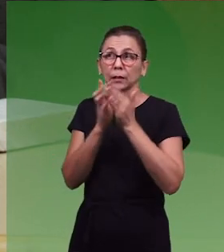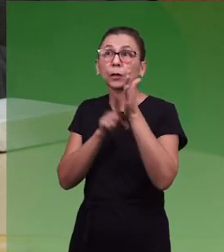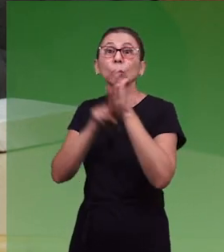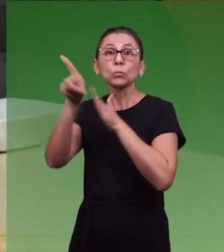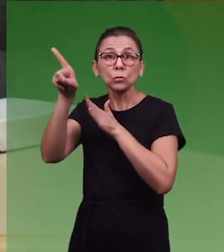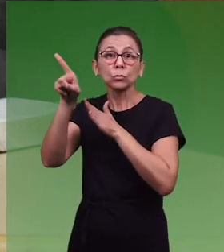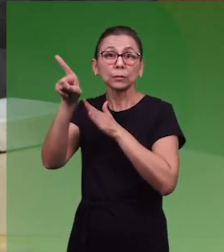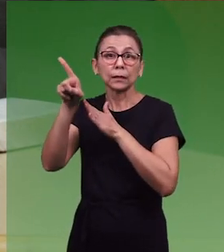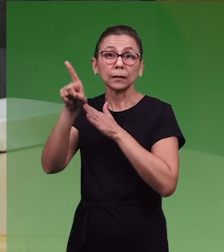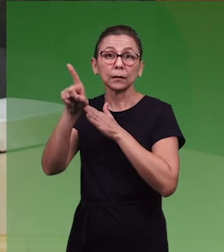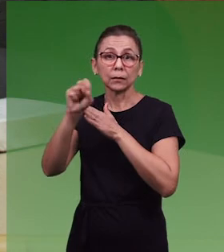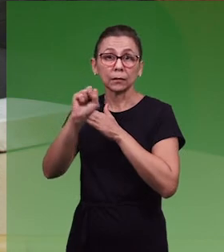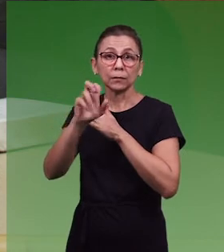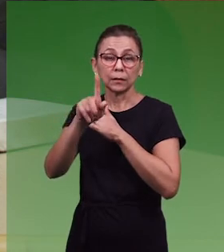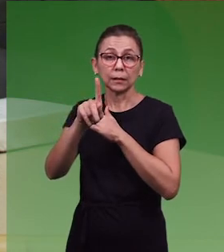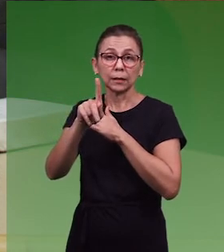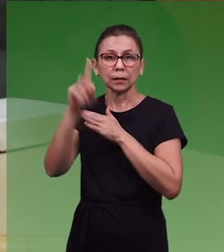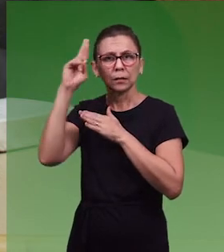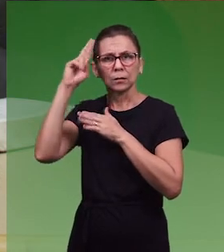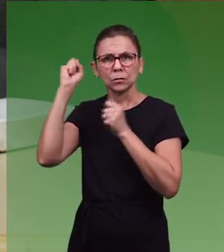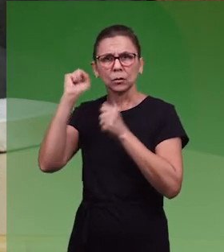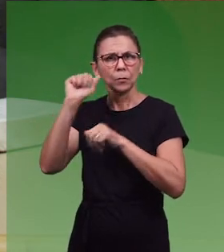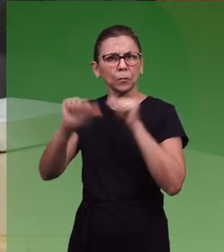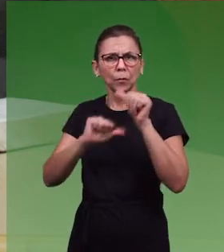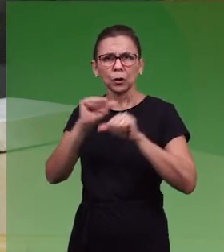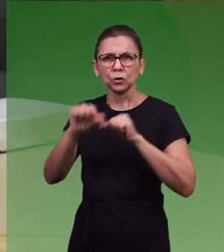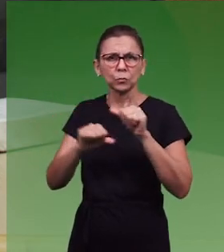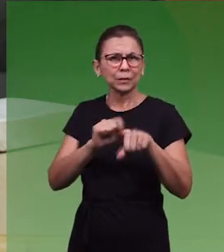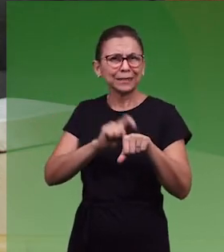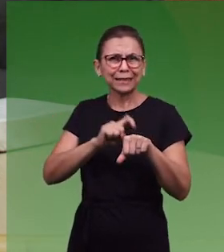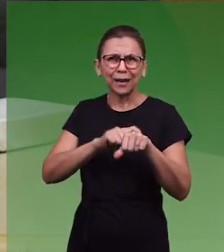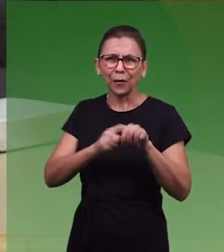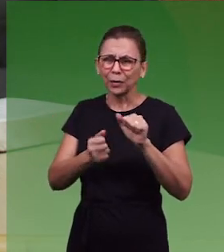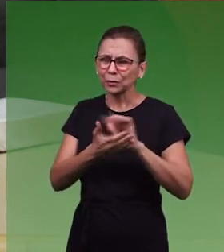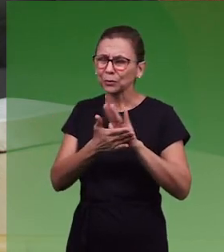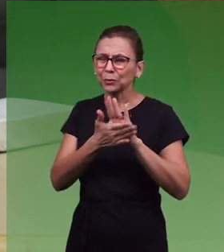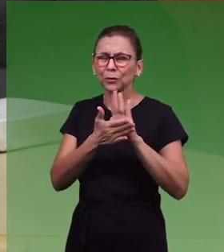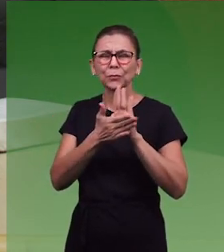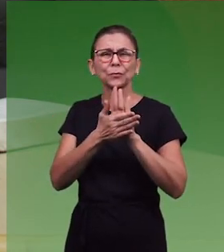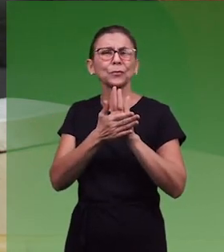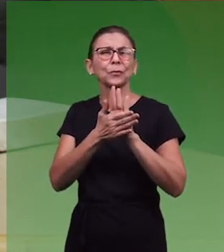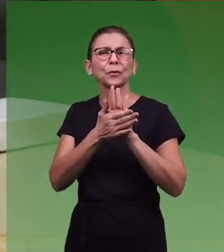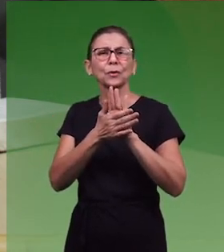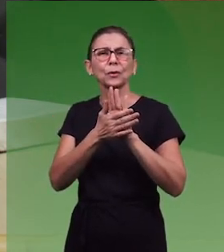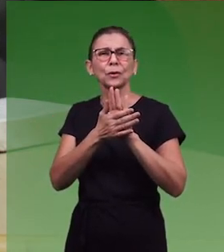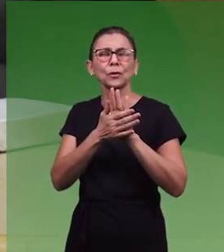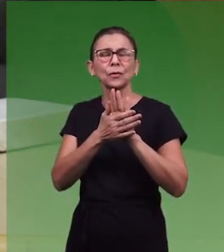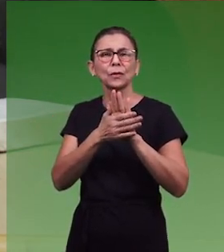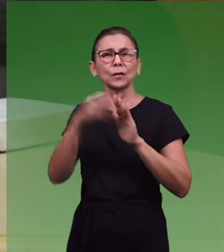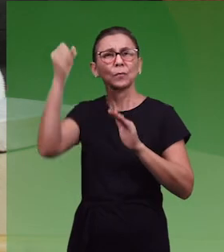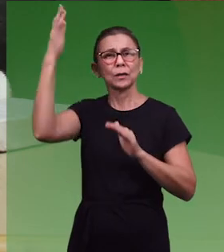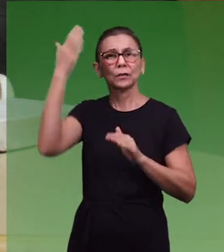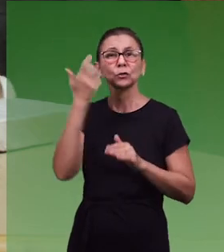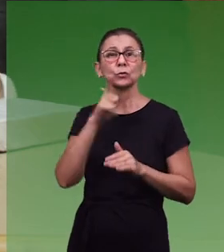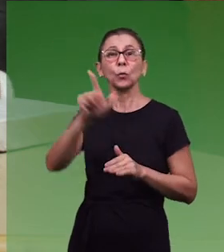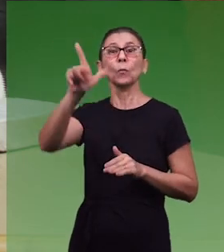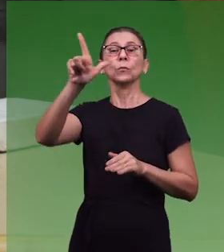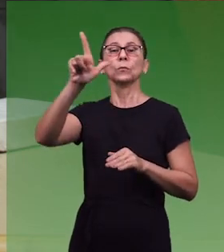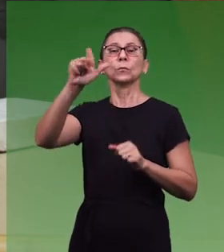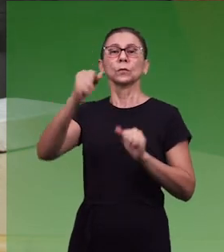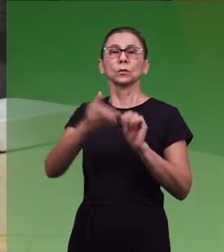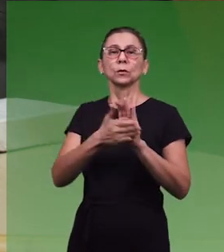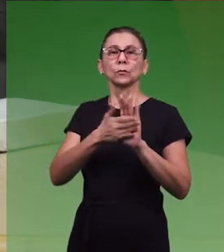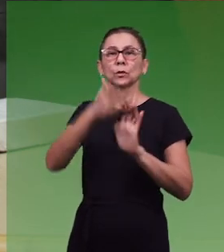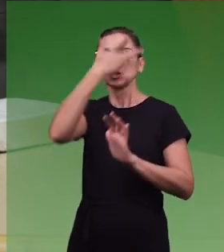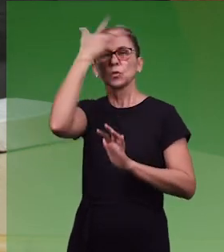consulta, eu quero que cante o hino tal, porque na hora que cantar este hino eu vou tocar o coração de uma pessoa que entrou aqui numa grande aflição.